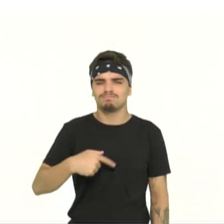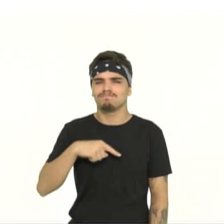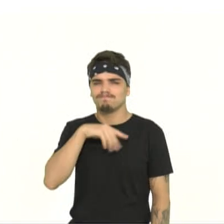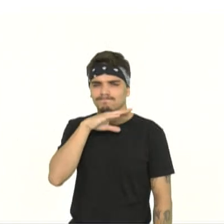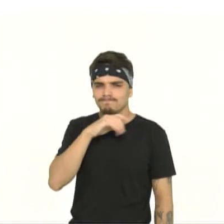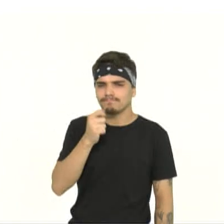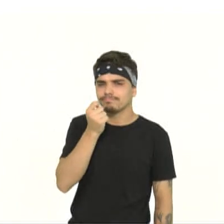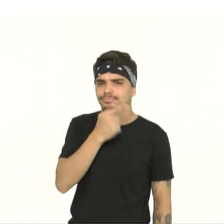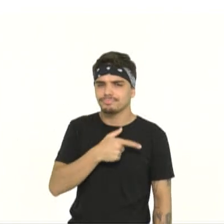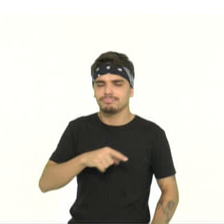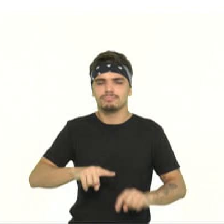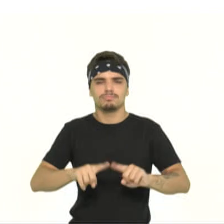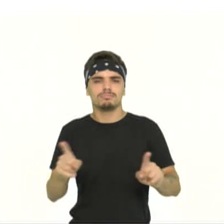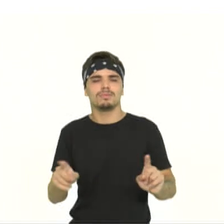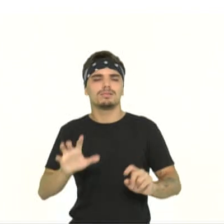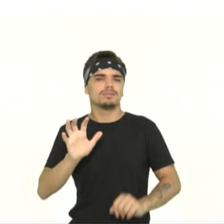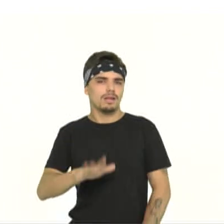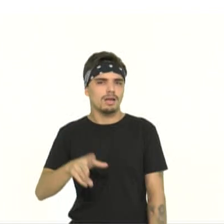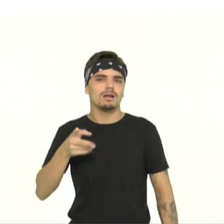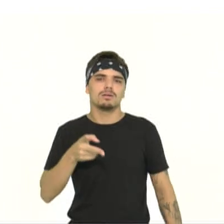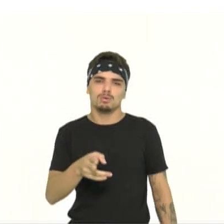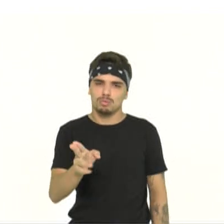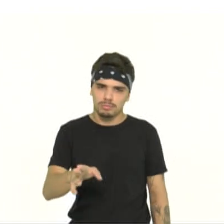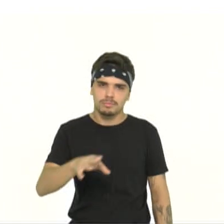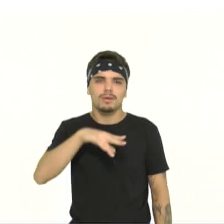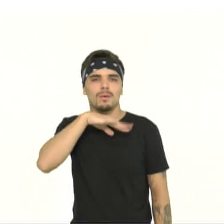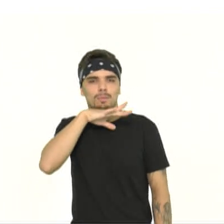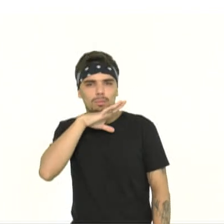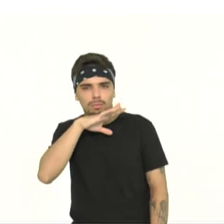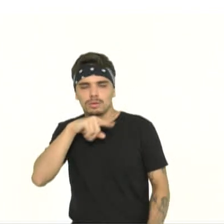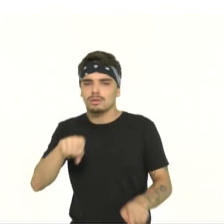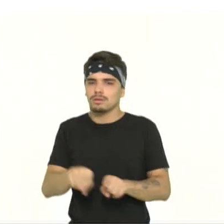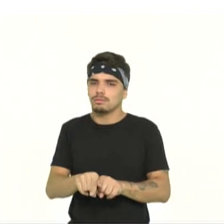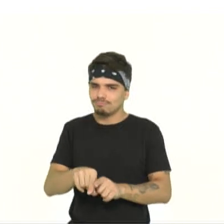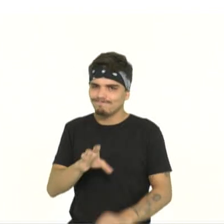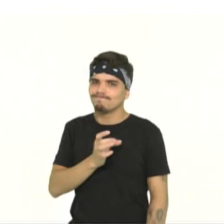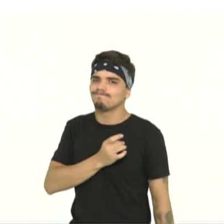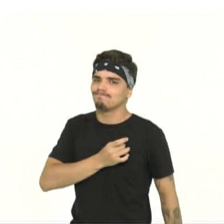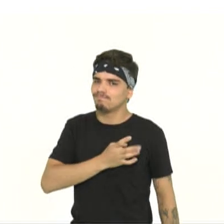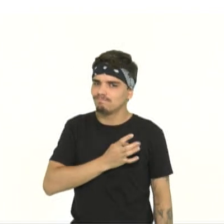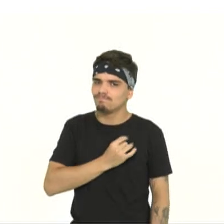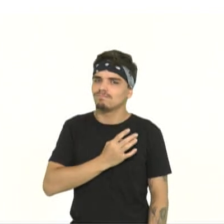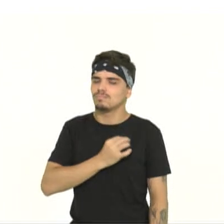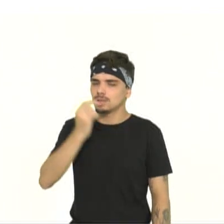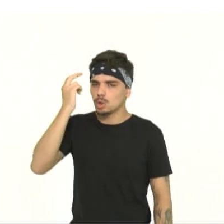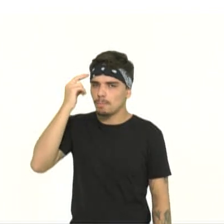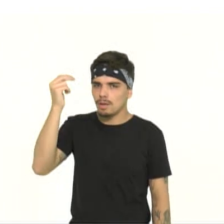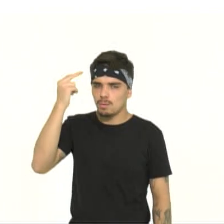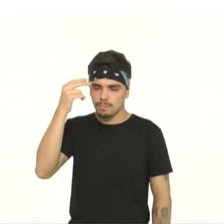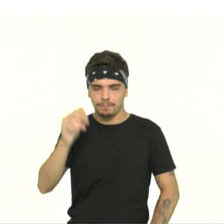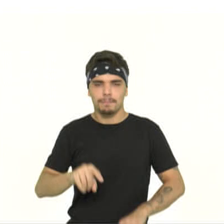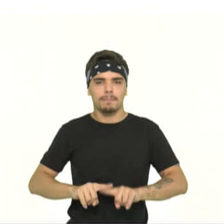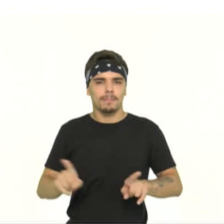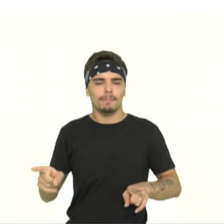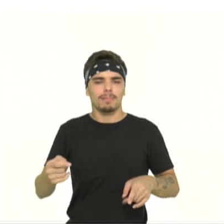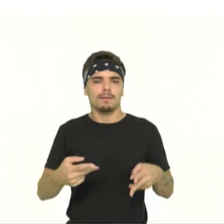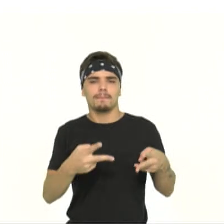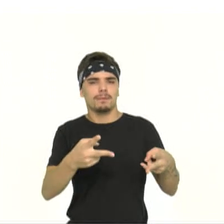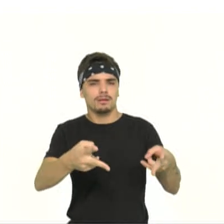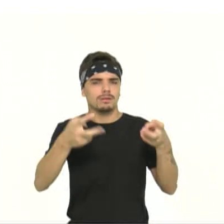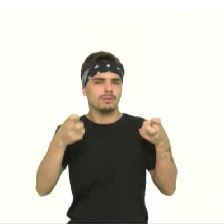sádicos, mas eram e ainda são terrível e assustadoramente normais. Do ponto de vista de